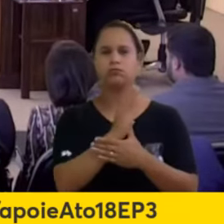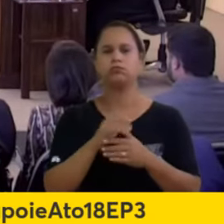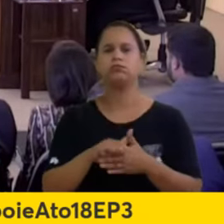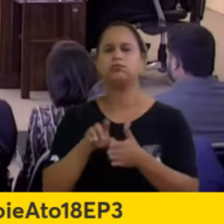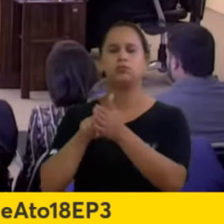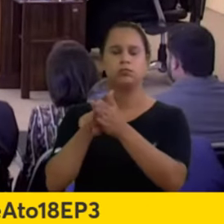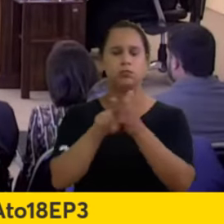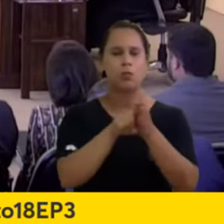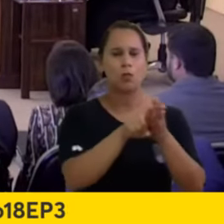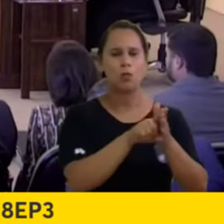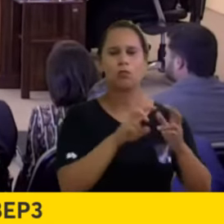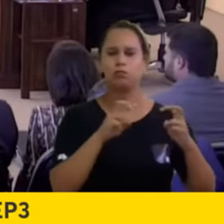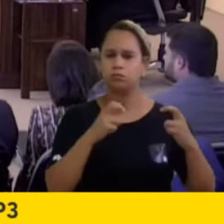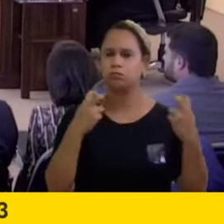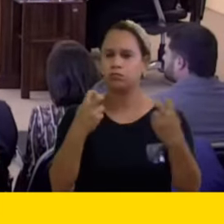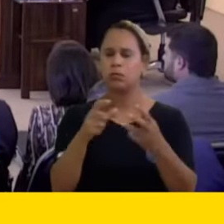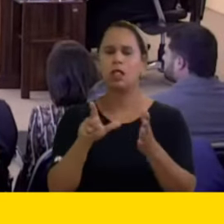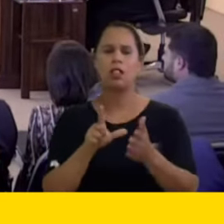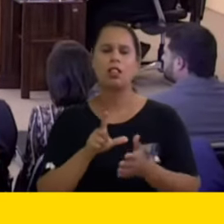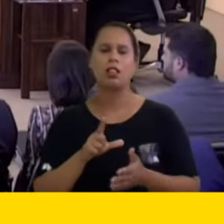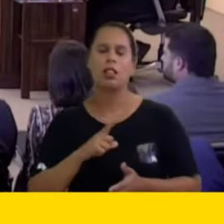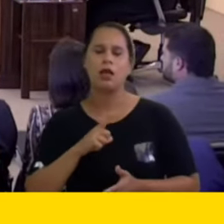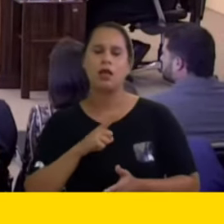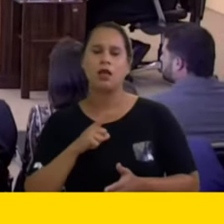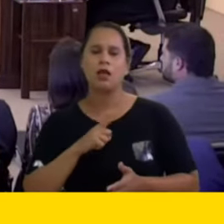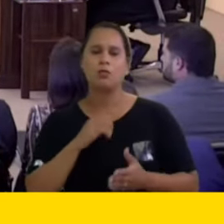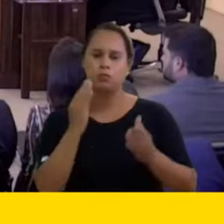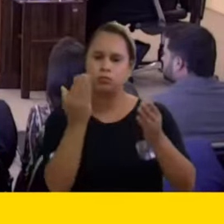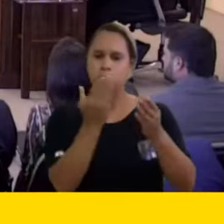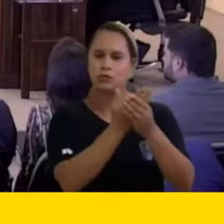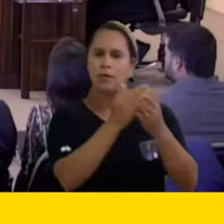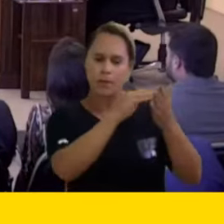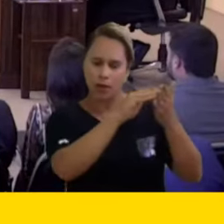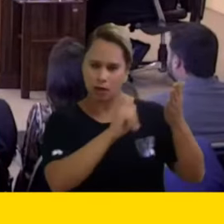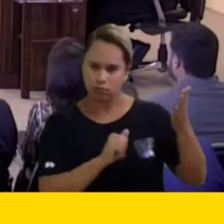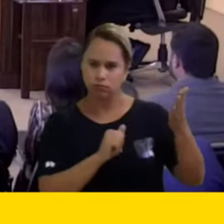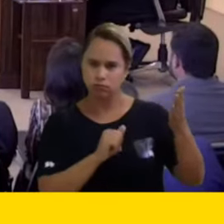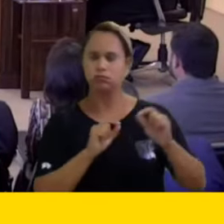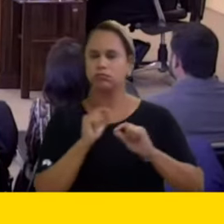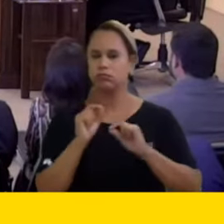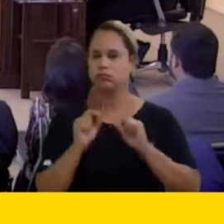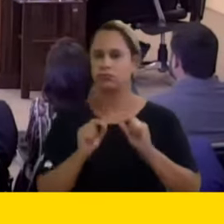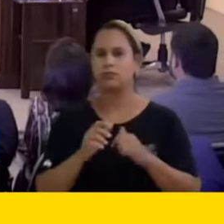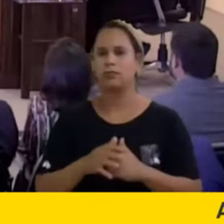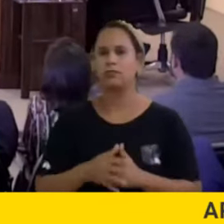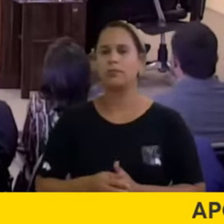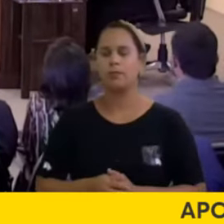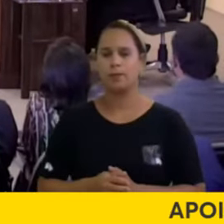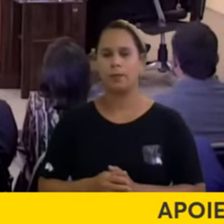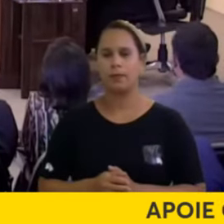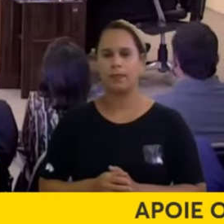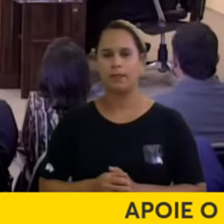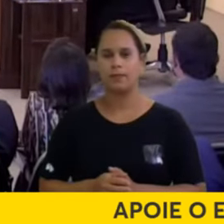membras da corte se tem algum processo para retirar de pauta 100% tá